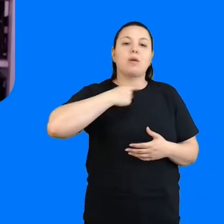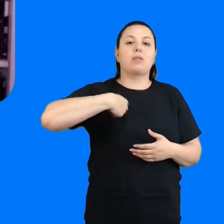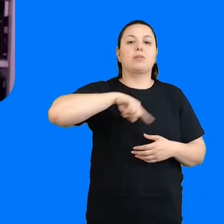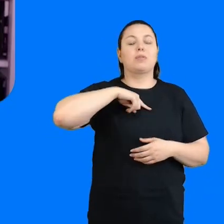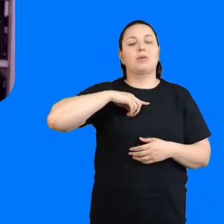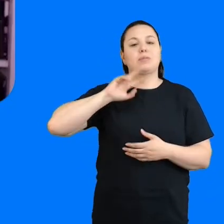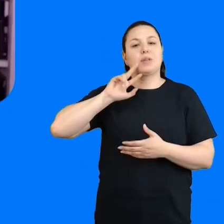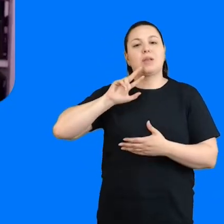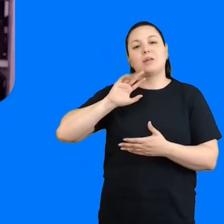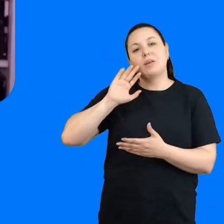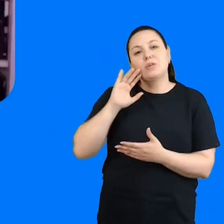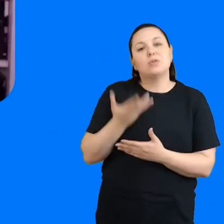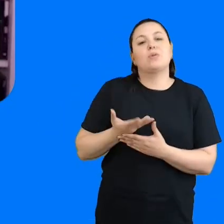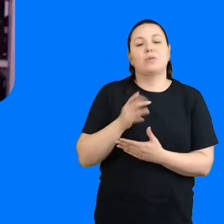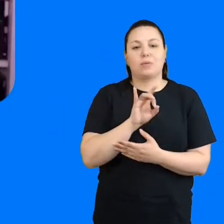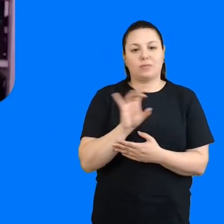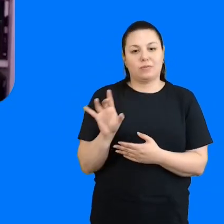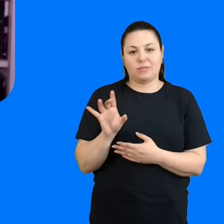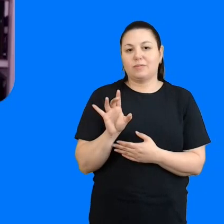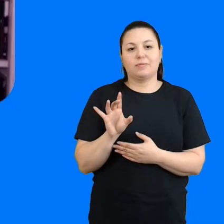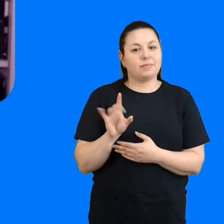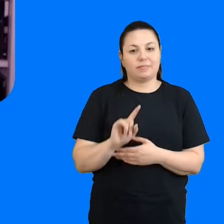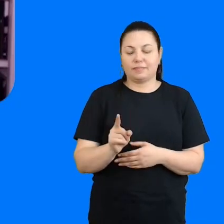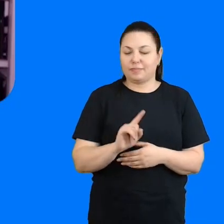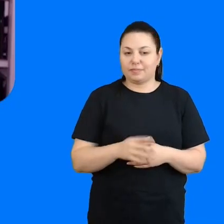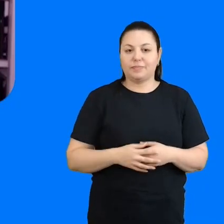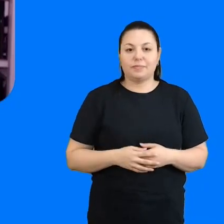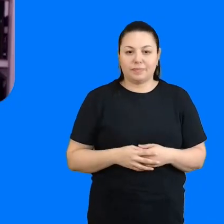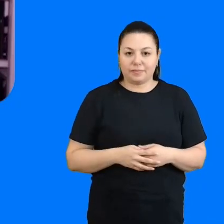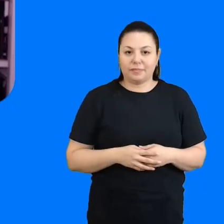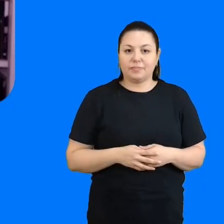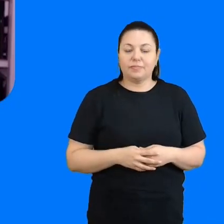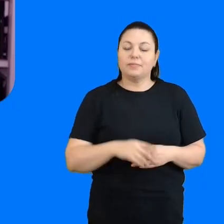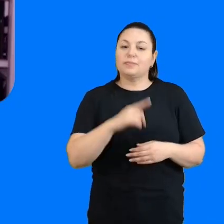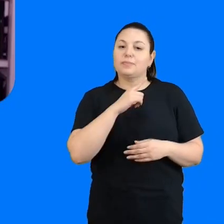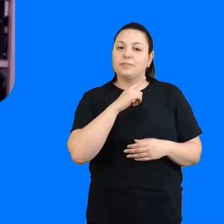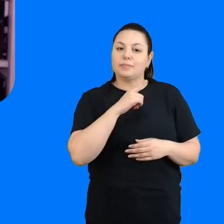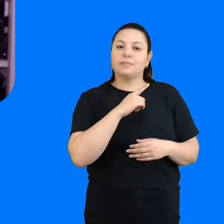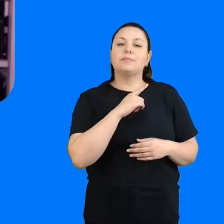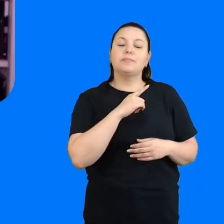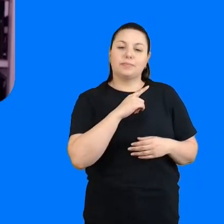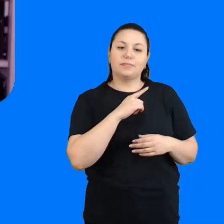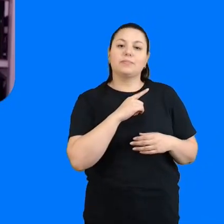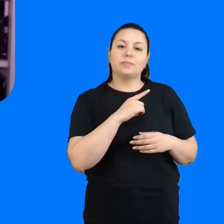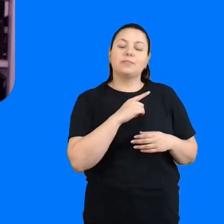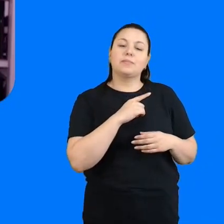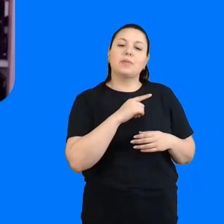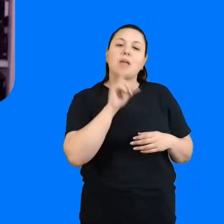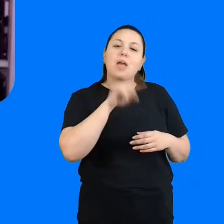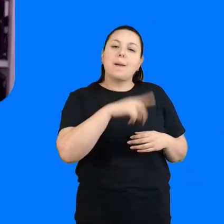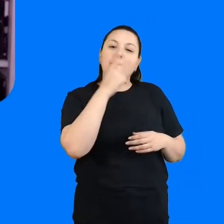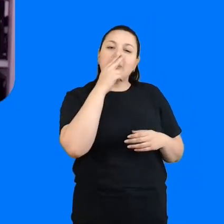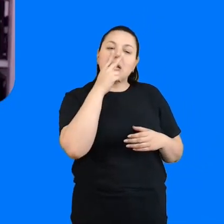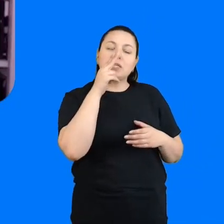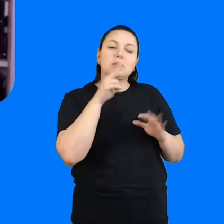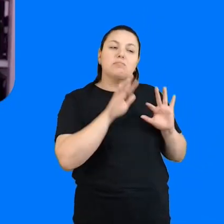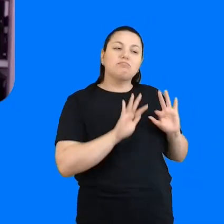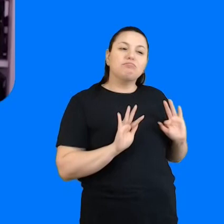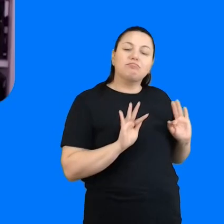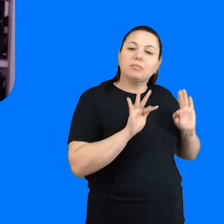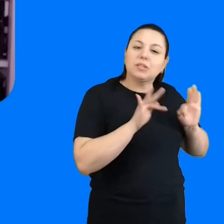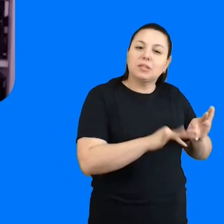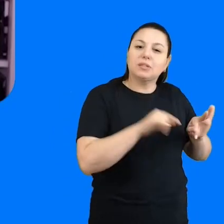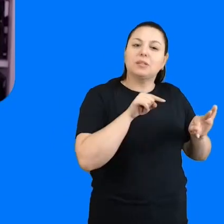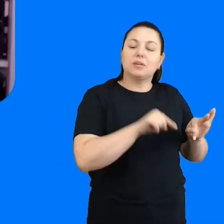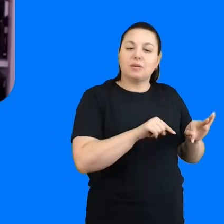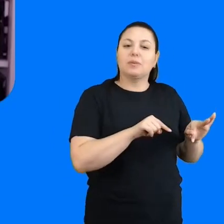menus que a nossa mente nos apresenta à frente, mas que o decisor final é o nosso eu maior, né? É o nosso eu superior que